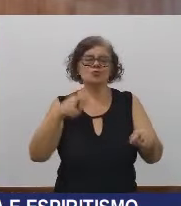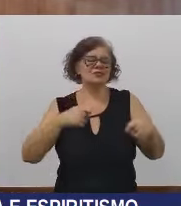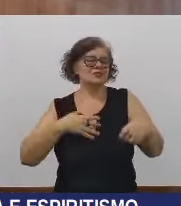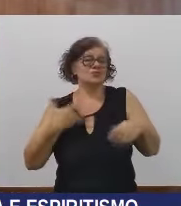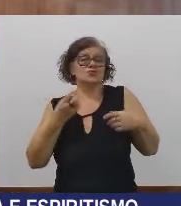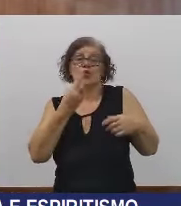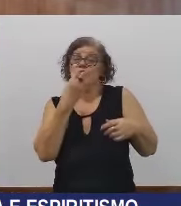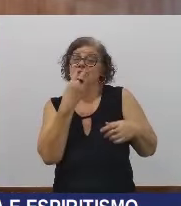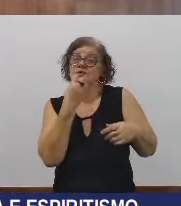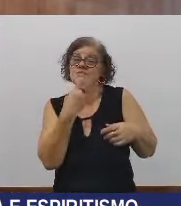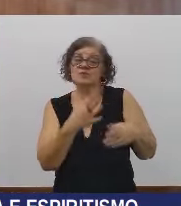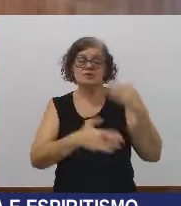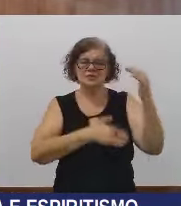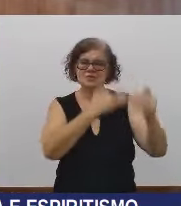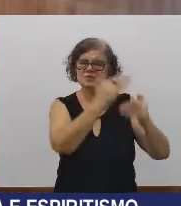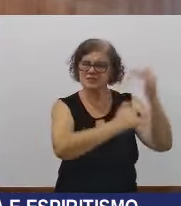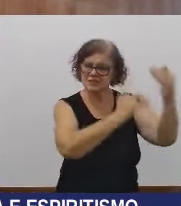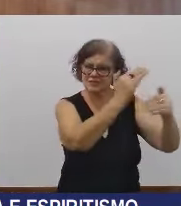que precisamos desenvolver.